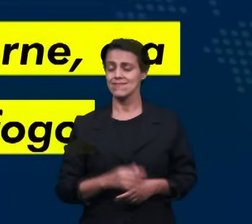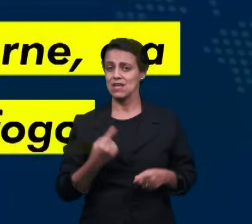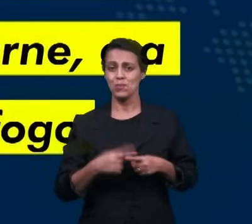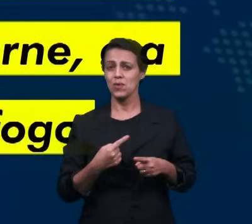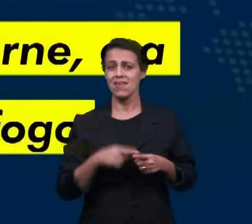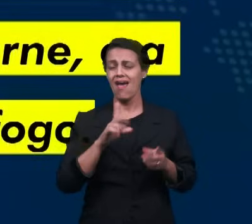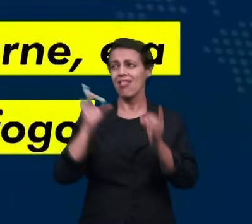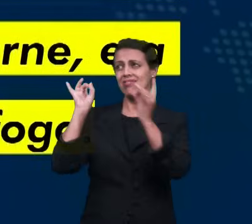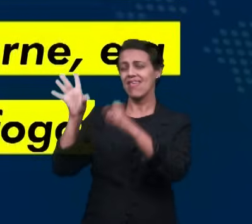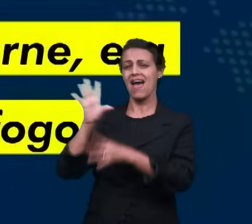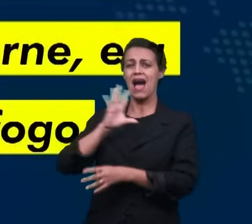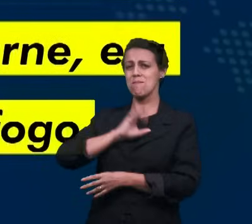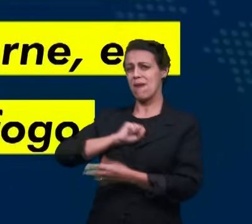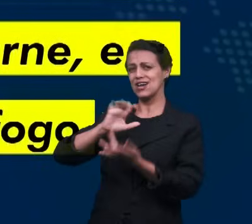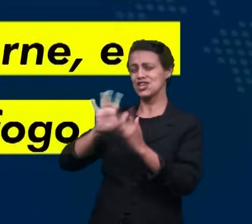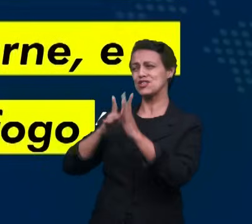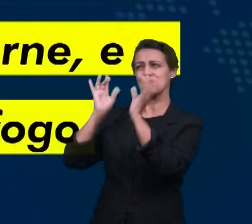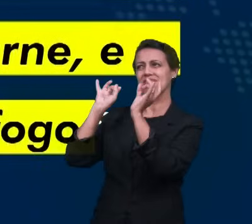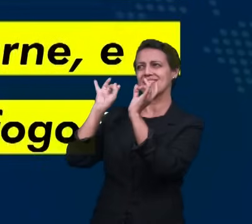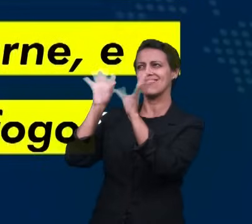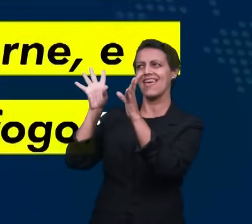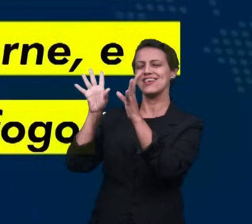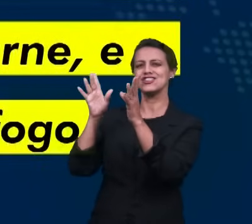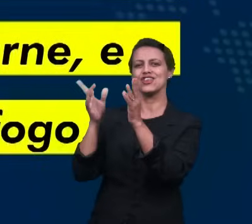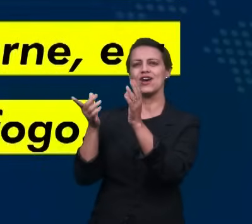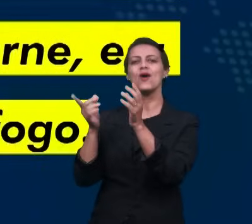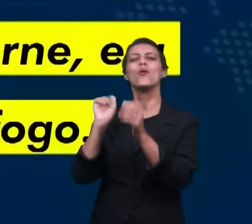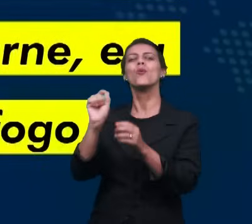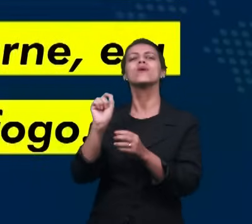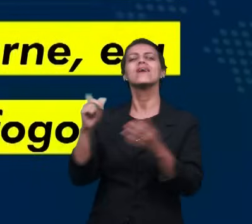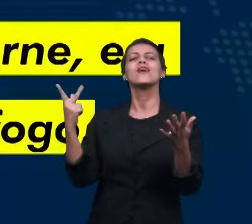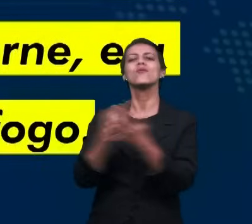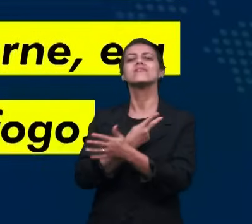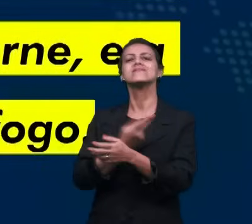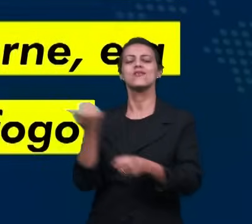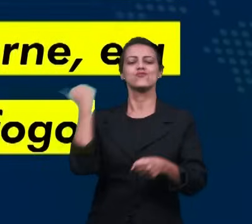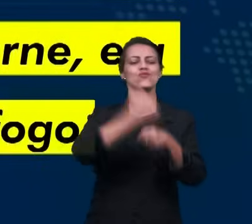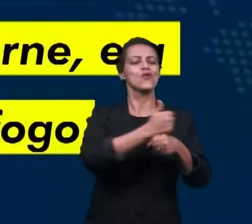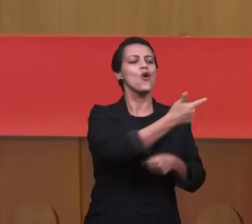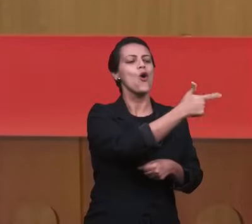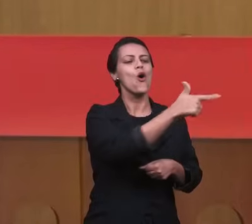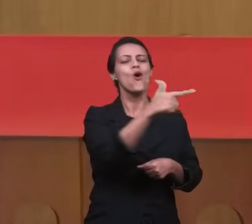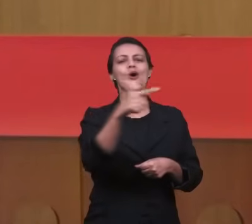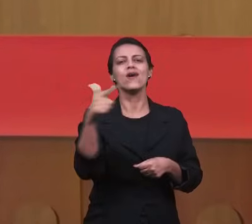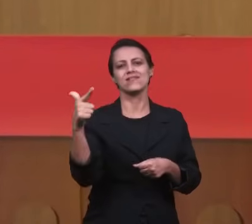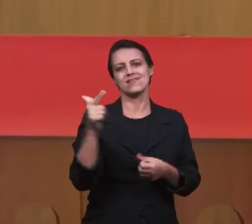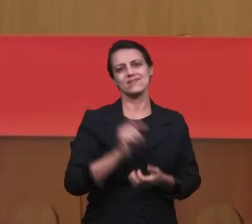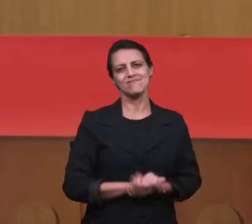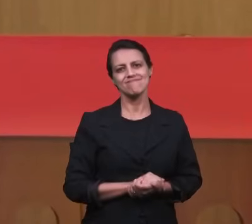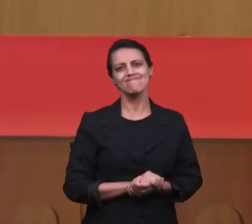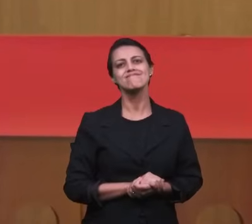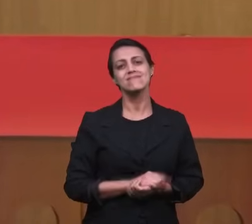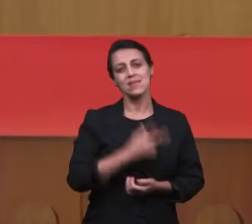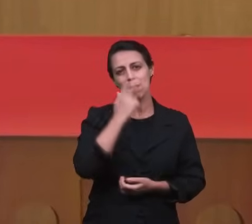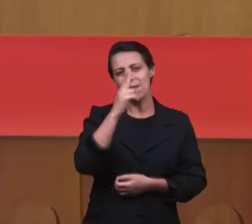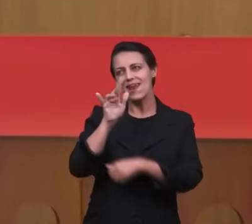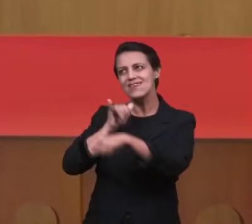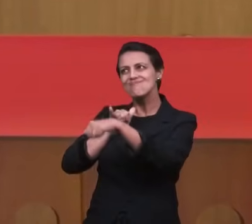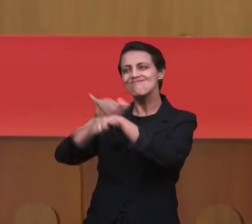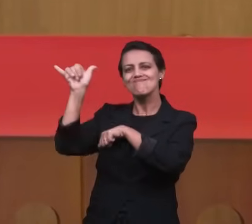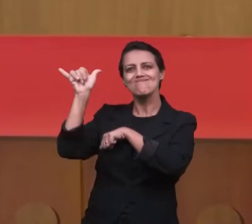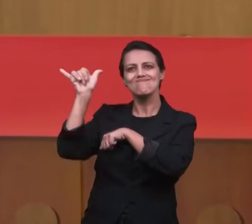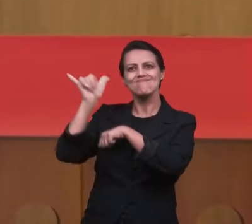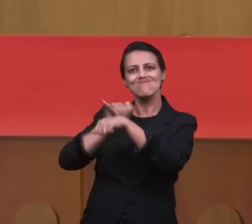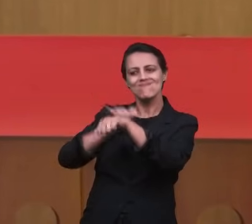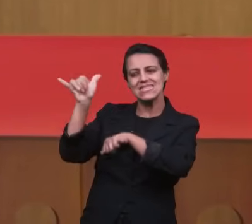Jesus e amou as outras coisas que não eram Jesus, uma besta. Aí, entende? Ou elementos dela. Mas não é isso que